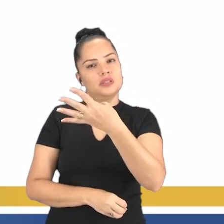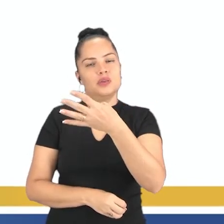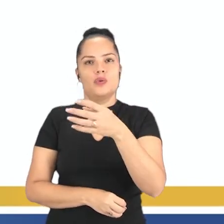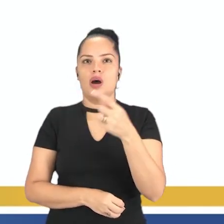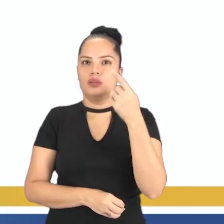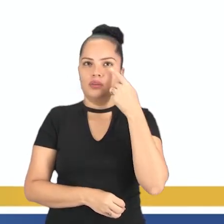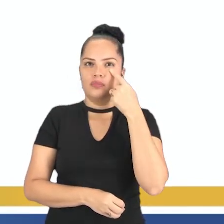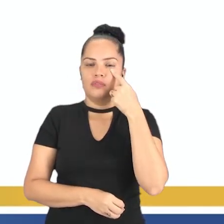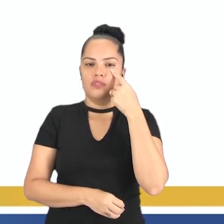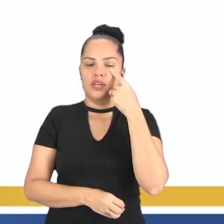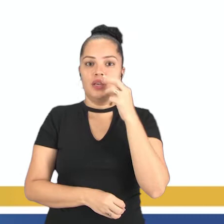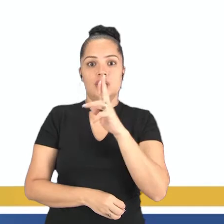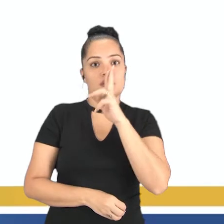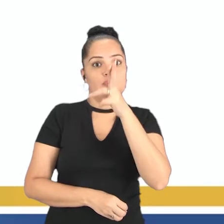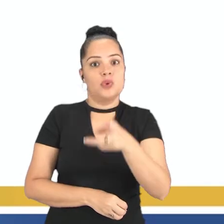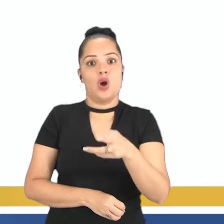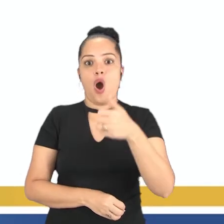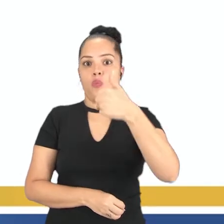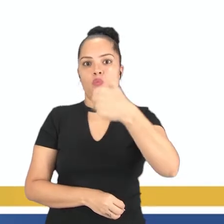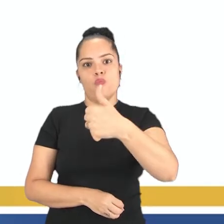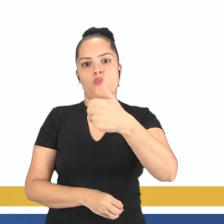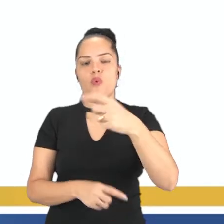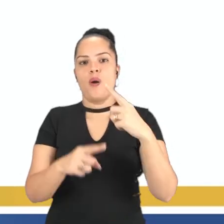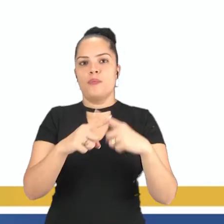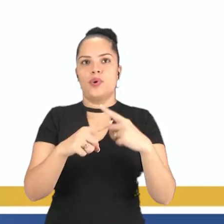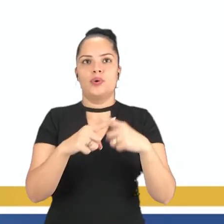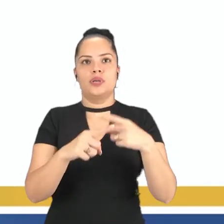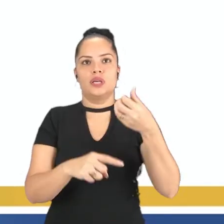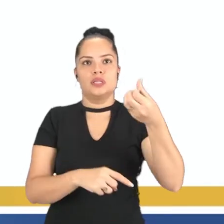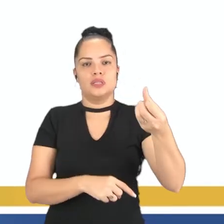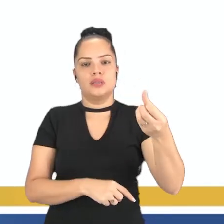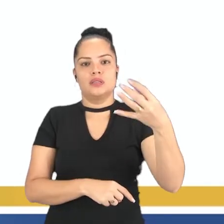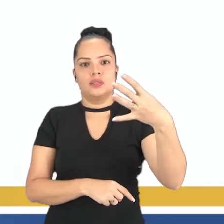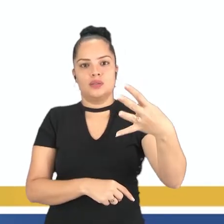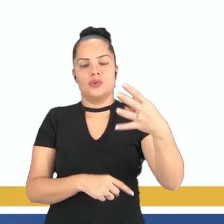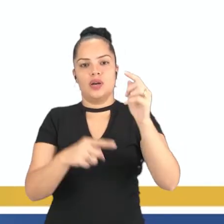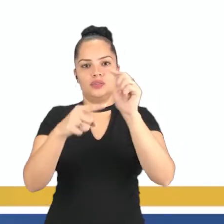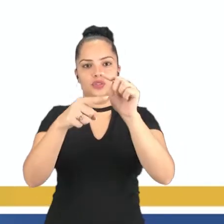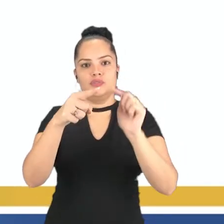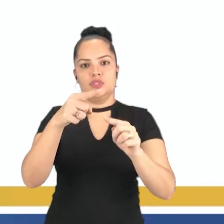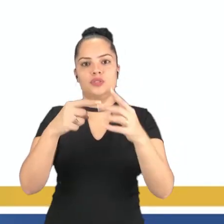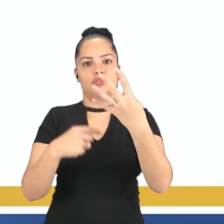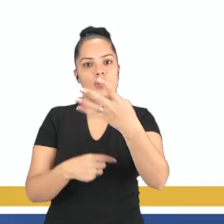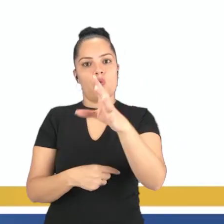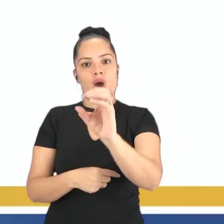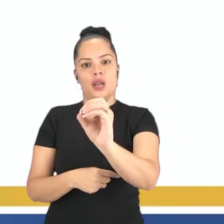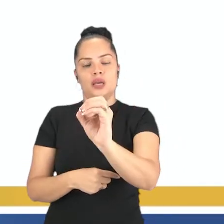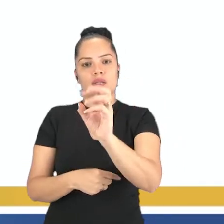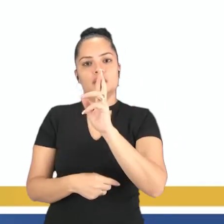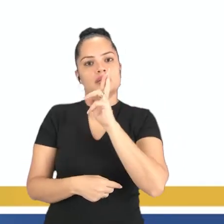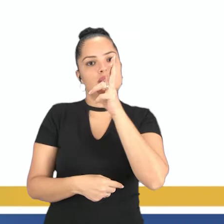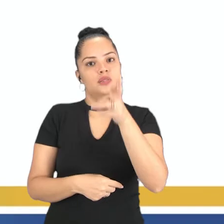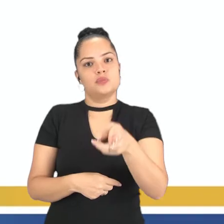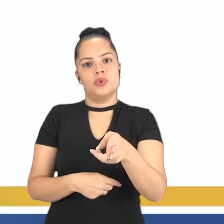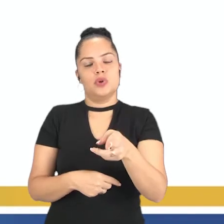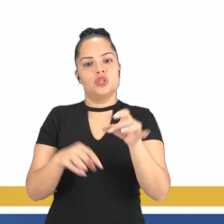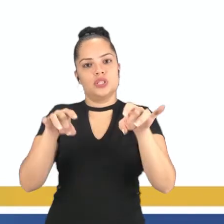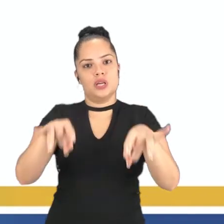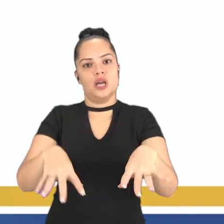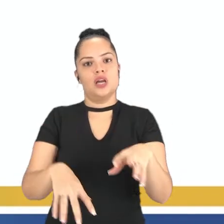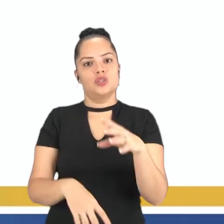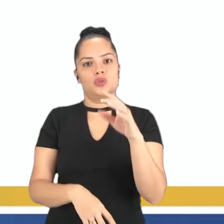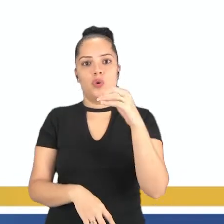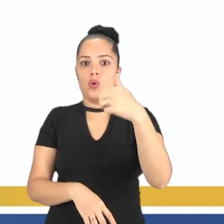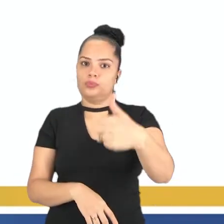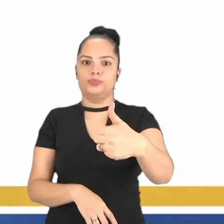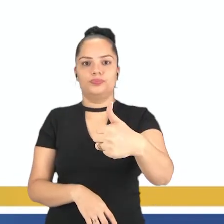certo? Então vai ser 1. Por que 1? Se eu multiplicar 1 vezes 40 dá 40. Por 2, 2 vezes 40, 80 passa, não